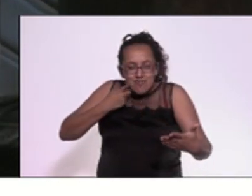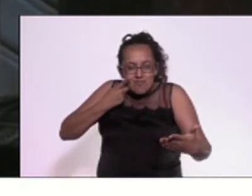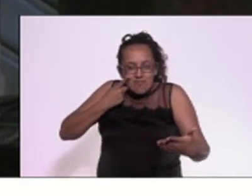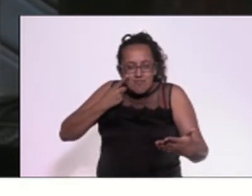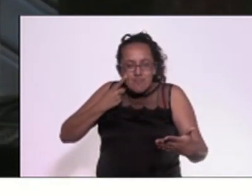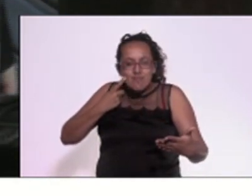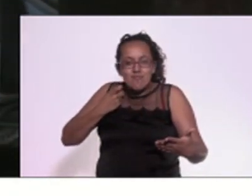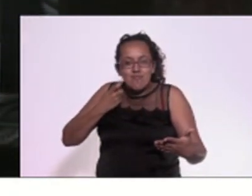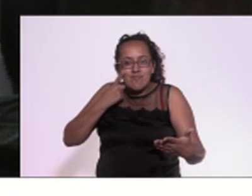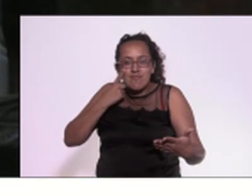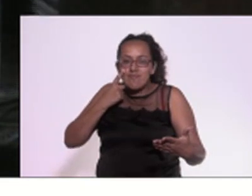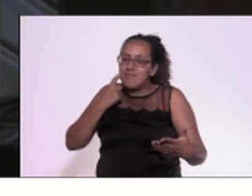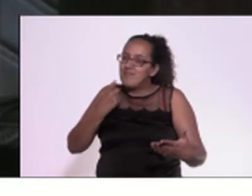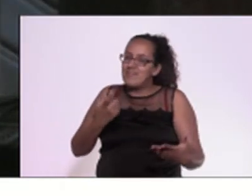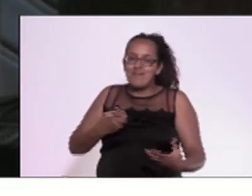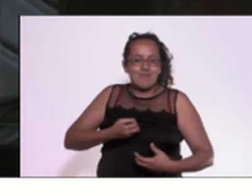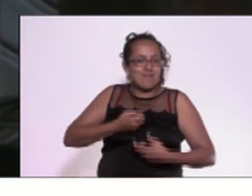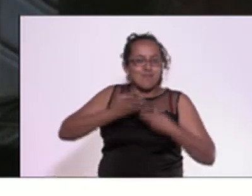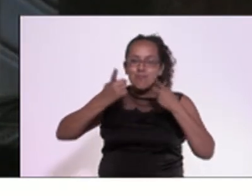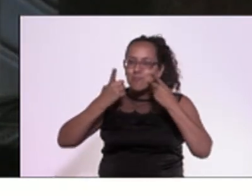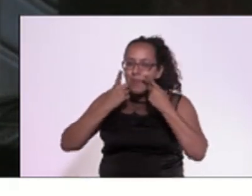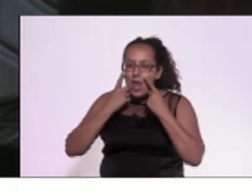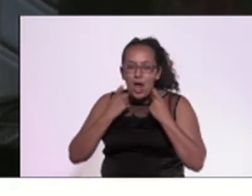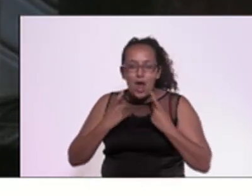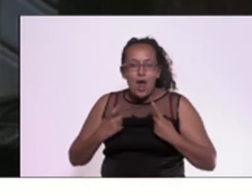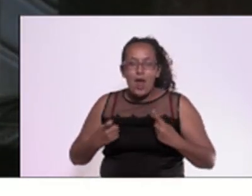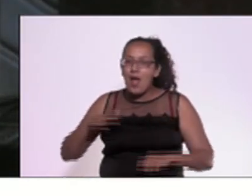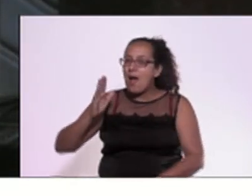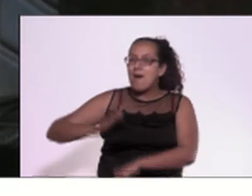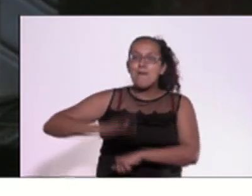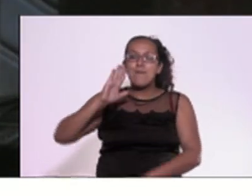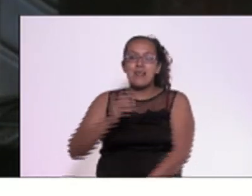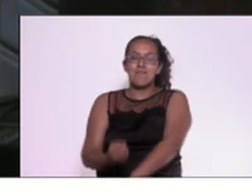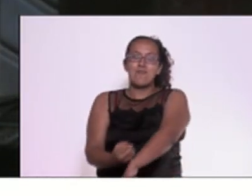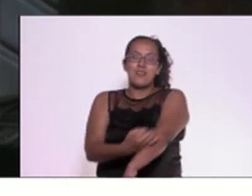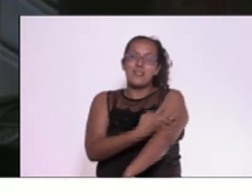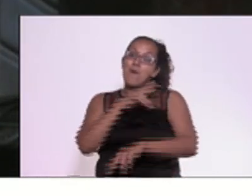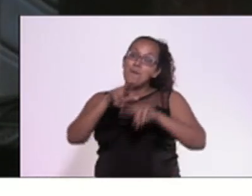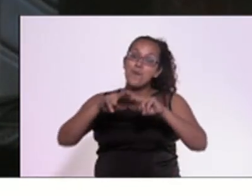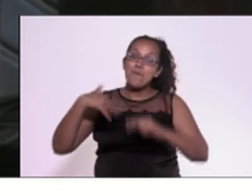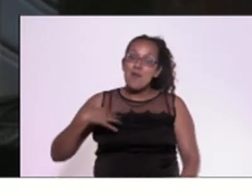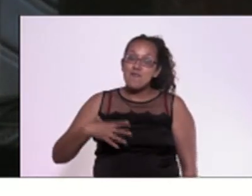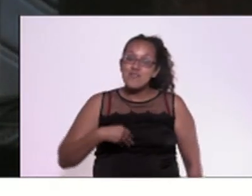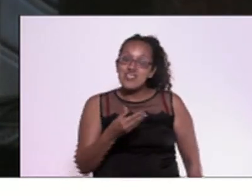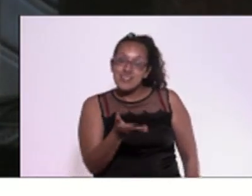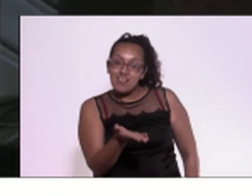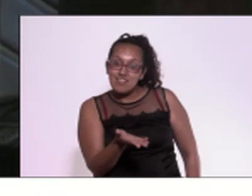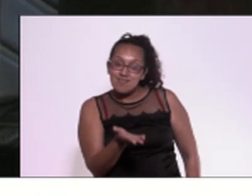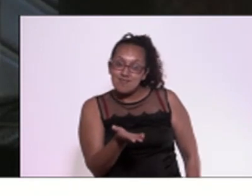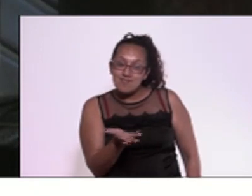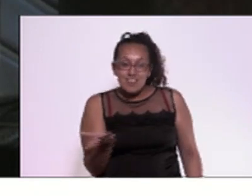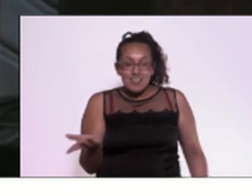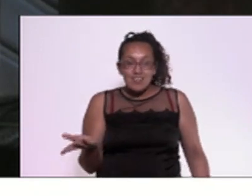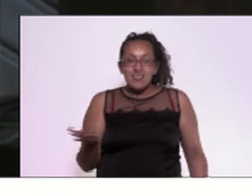de tratar de cultura no subúrbio, ela tem um valor